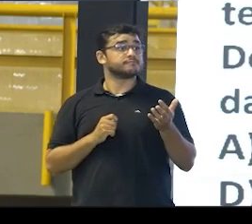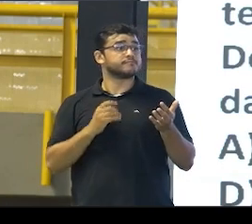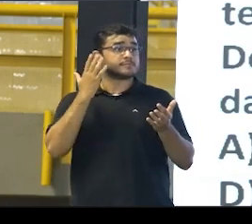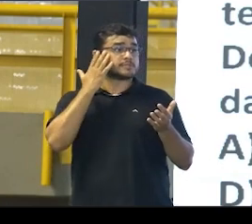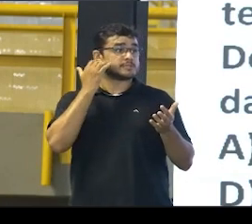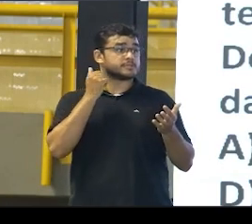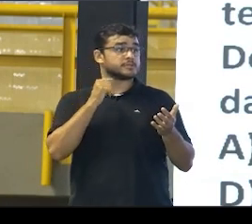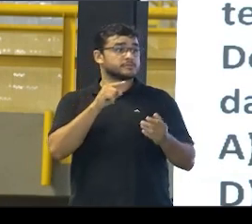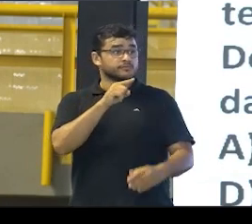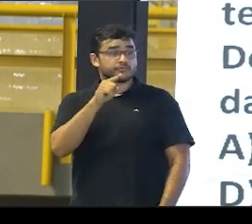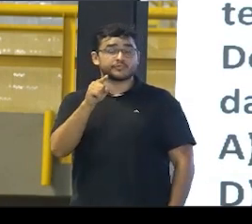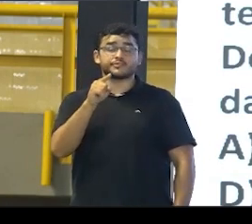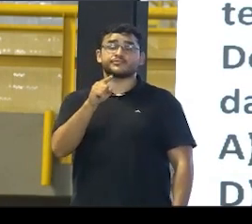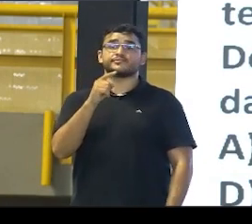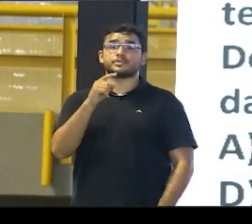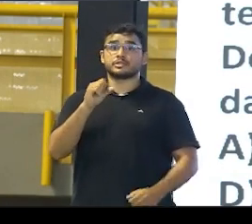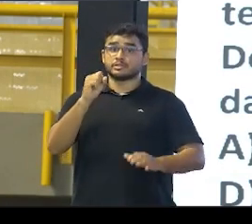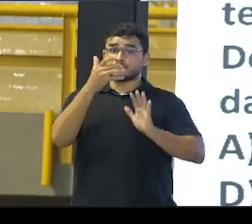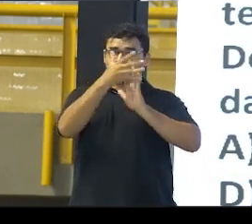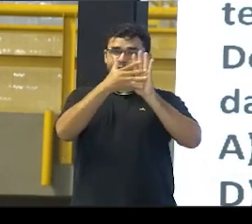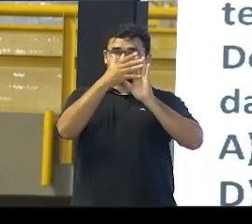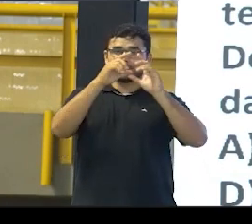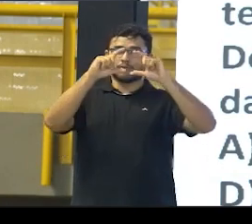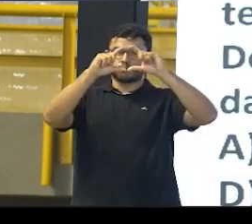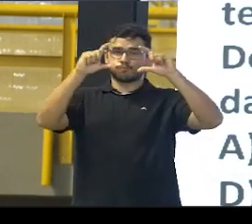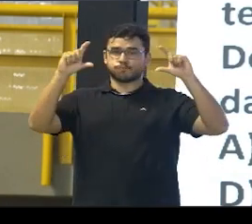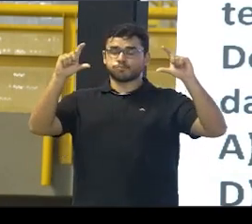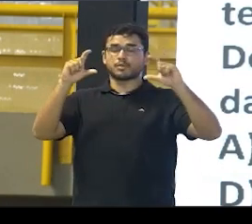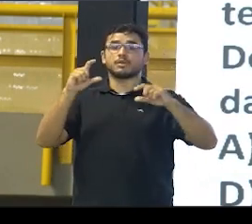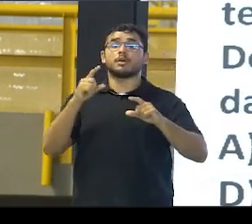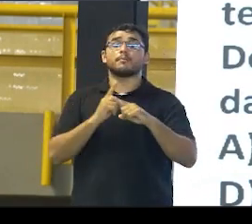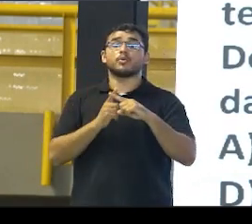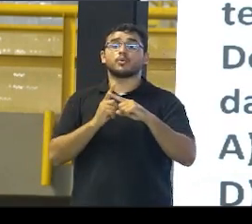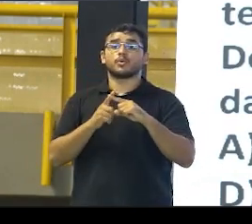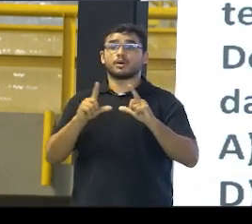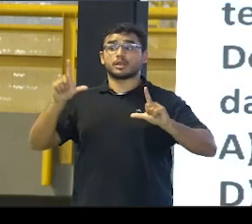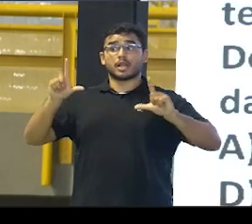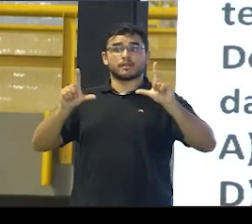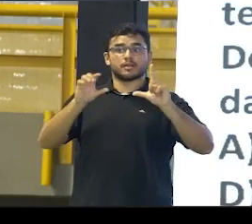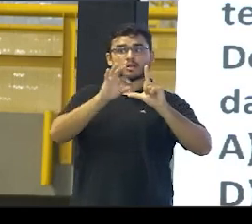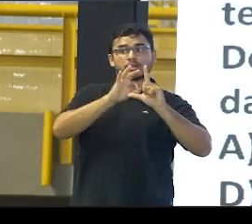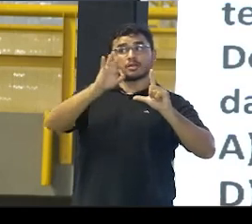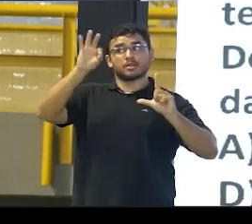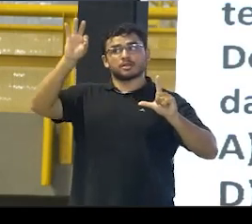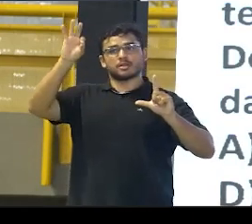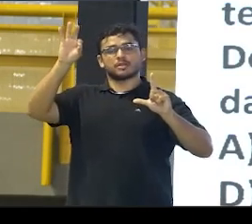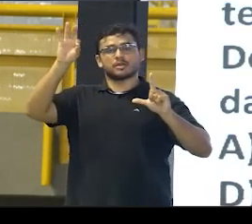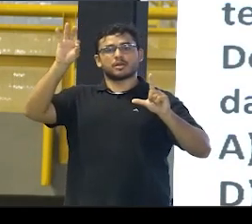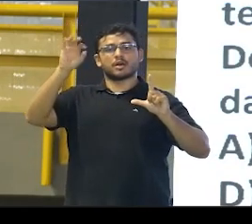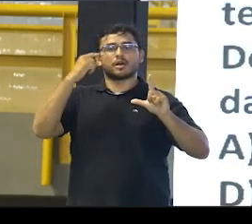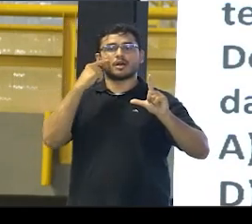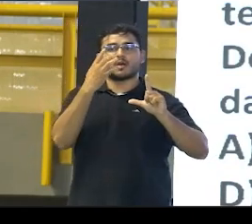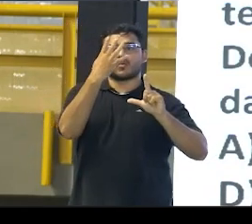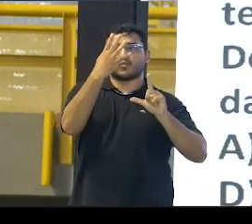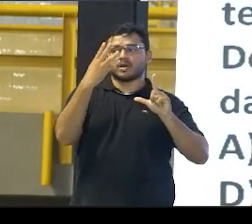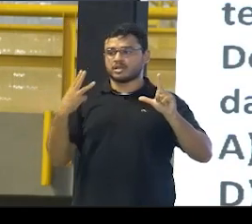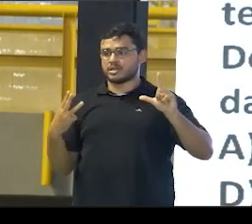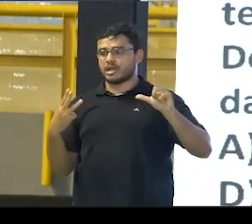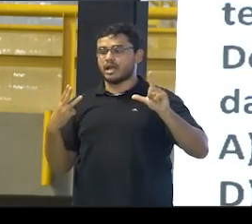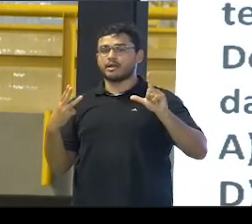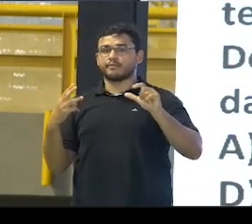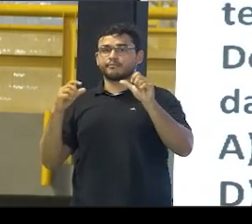tá certo? Porque ele fala qual é a medida da largura. O problema é que o problema